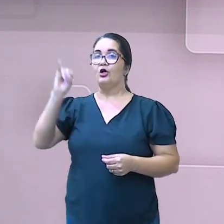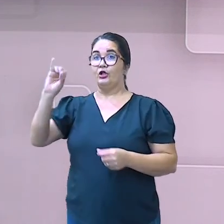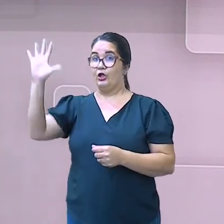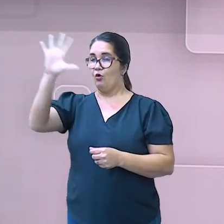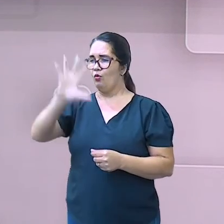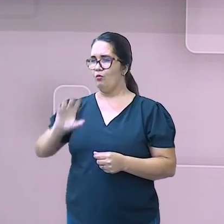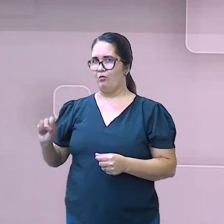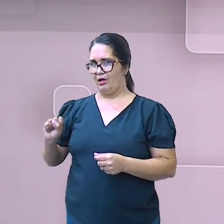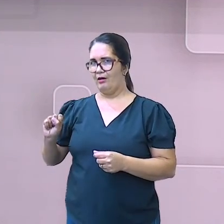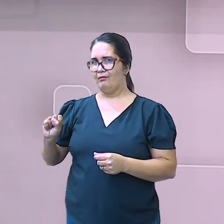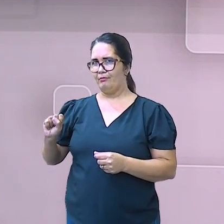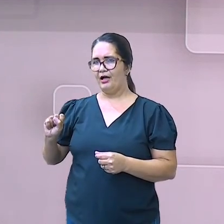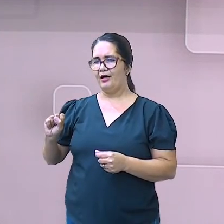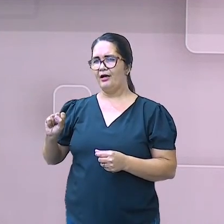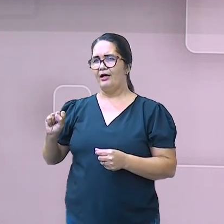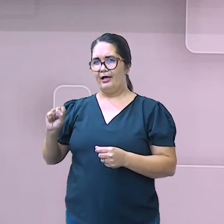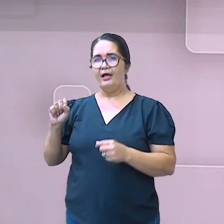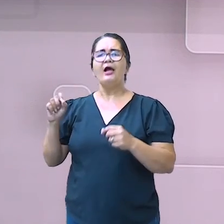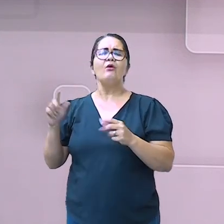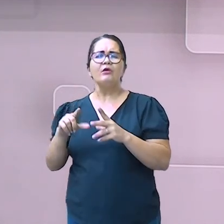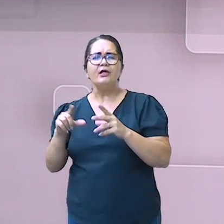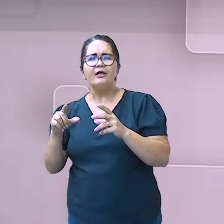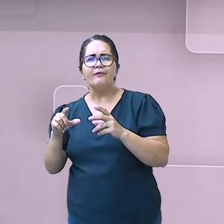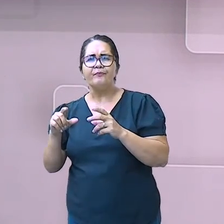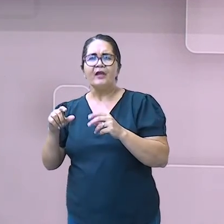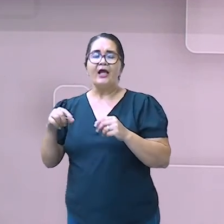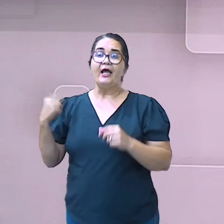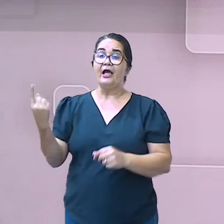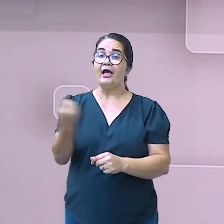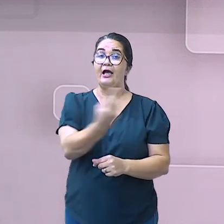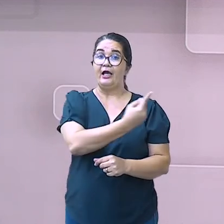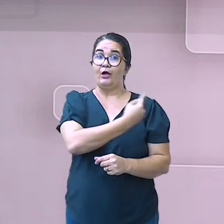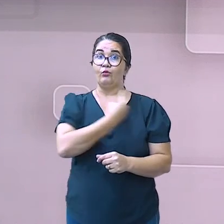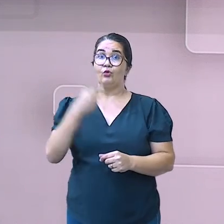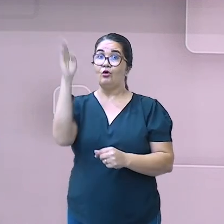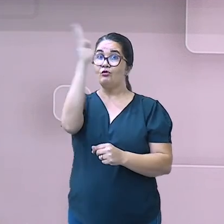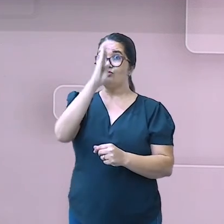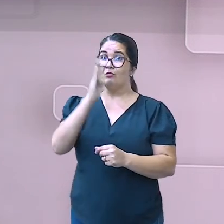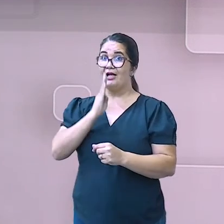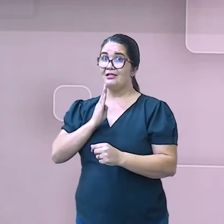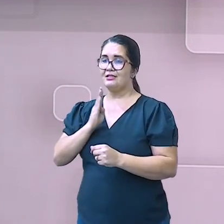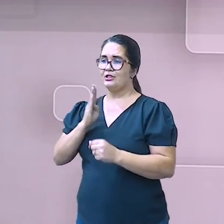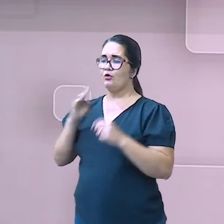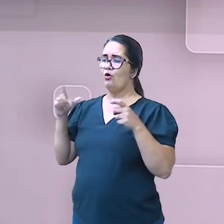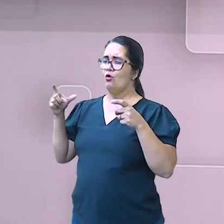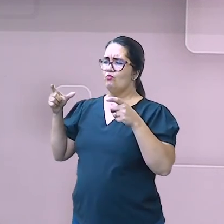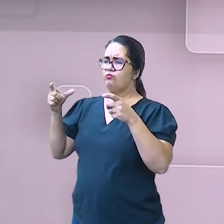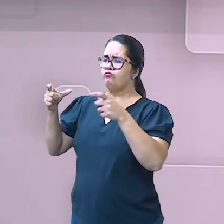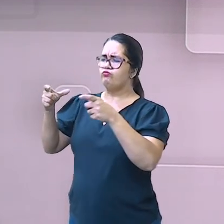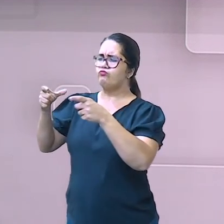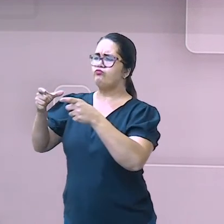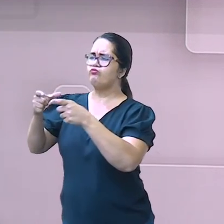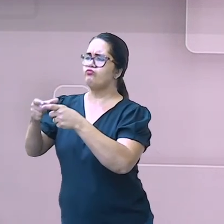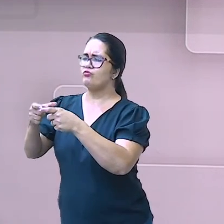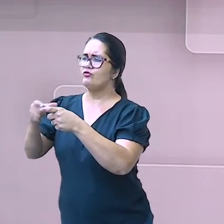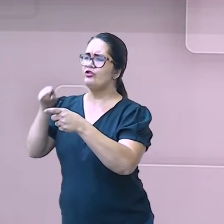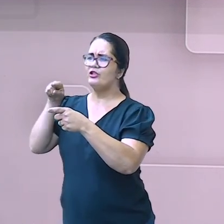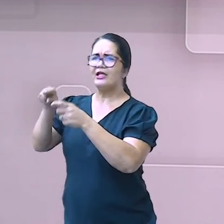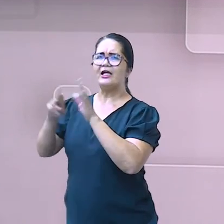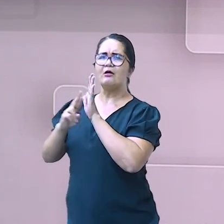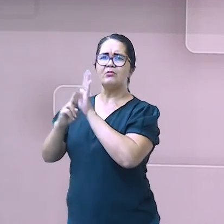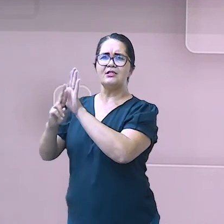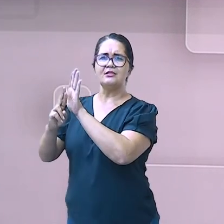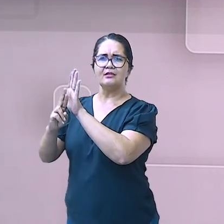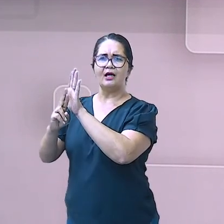retrato reduzido da nossa área. Então, é através do mapa que nós conseguimos dimensionar o tamanho